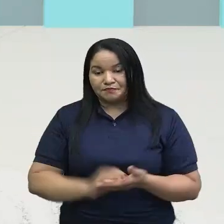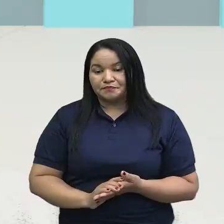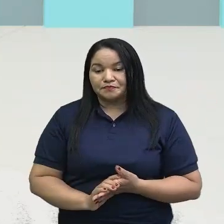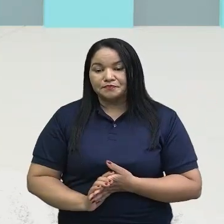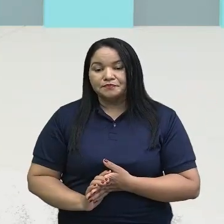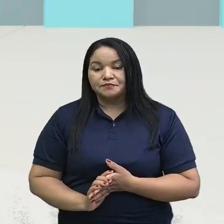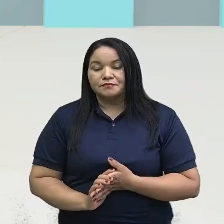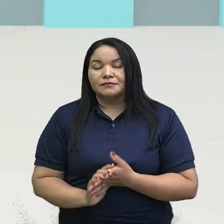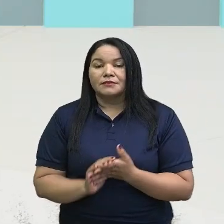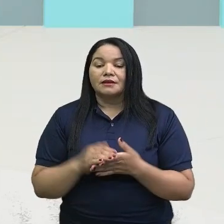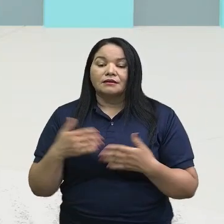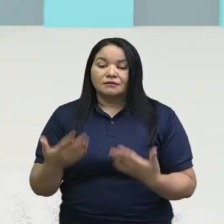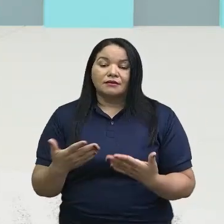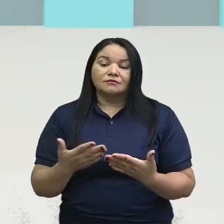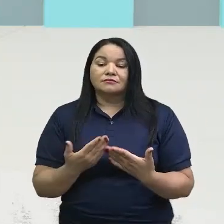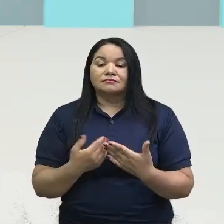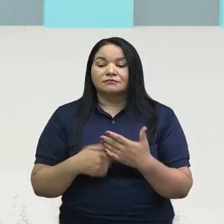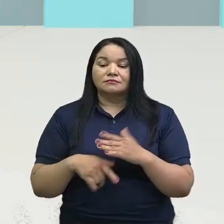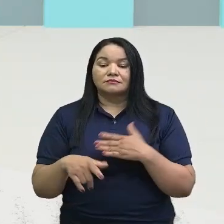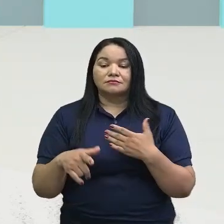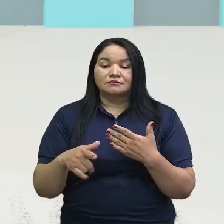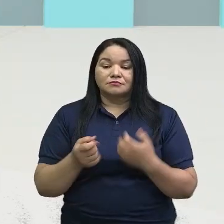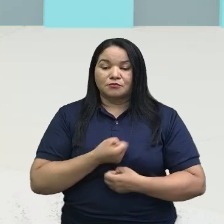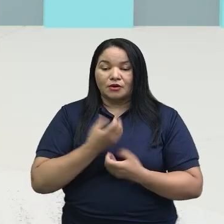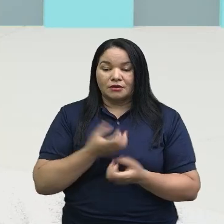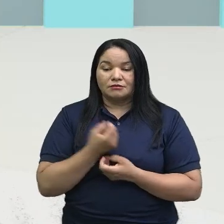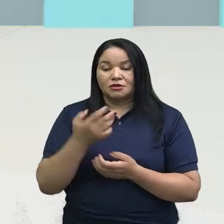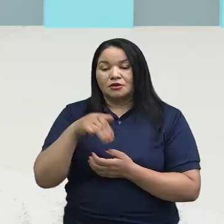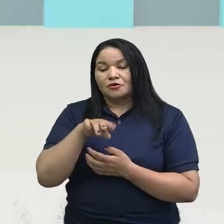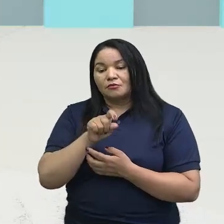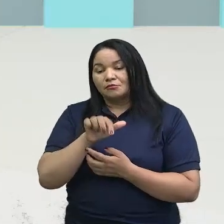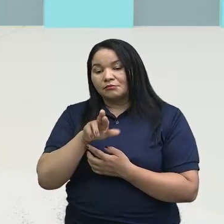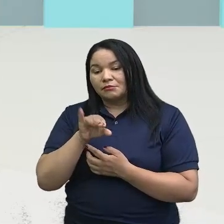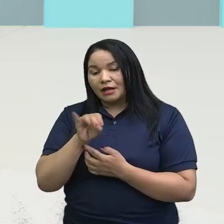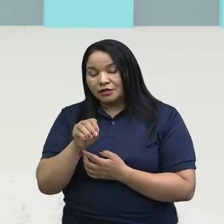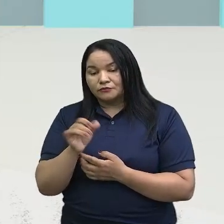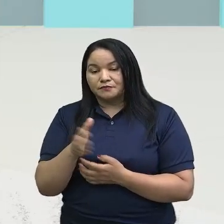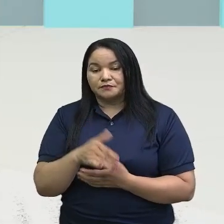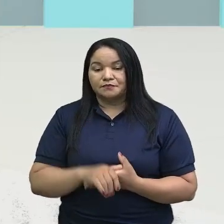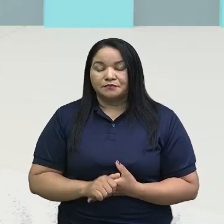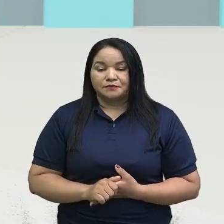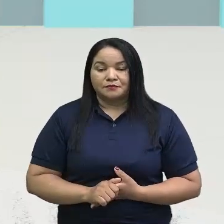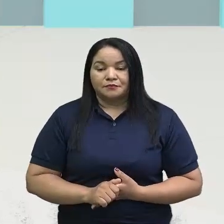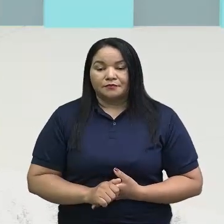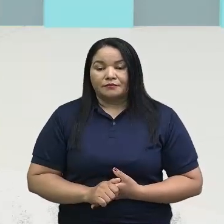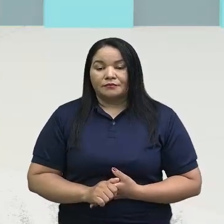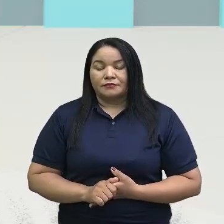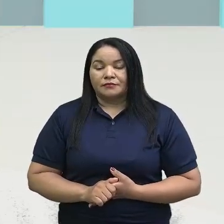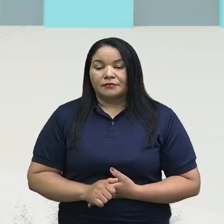de Mário Quintana. Muito bem. Então, seguindo agora,